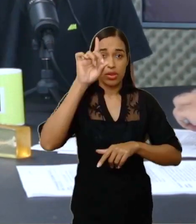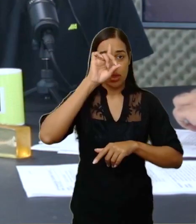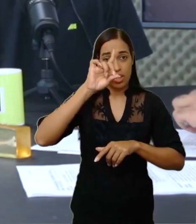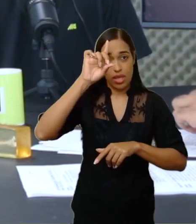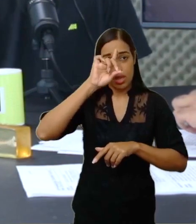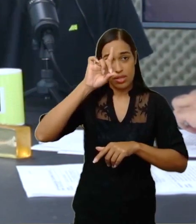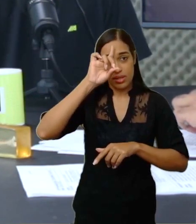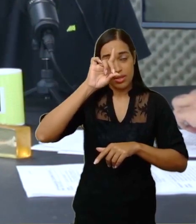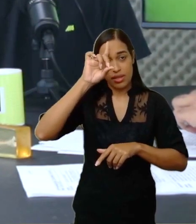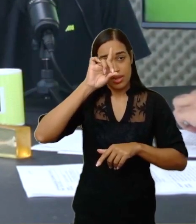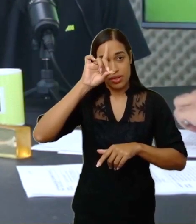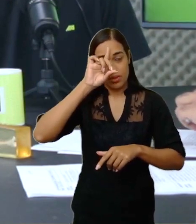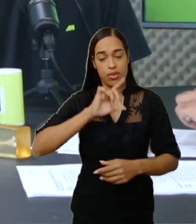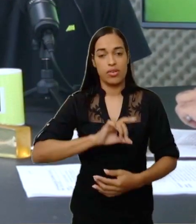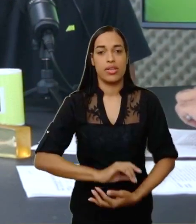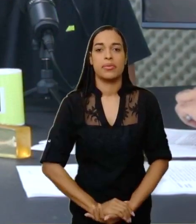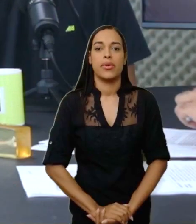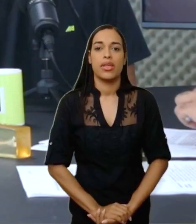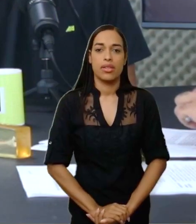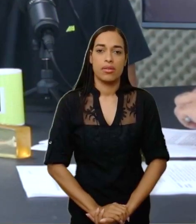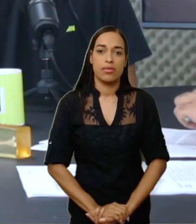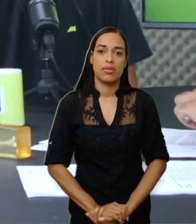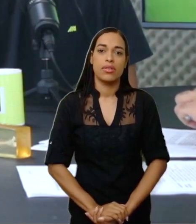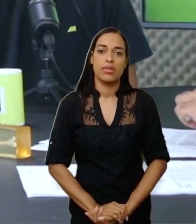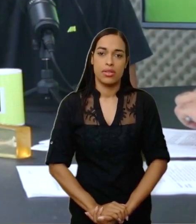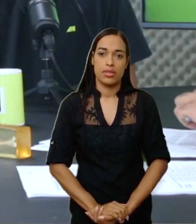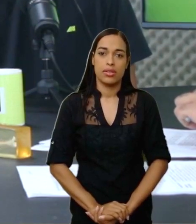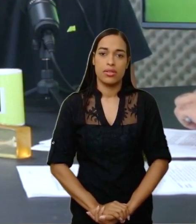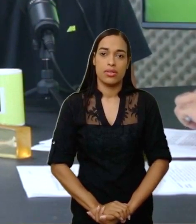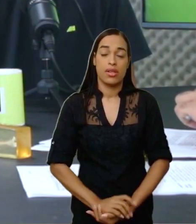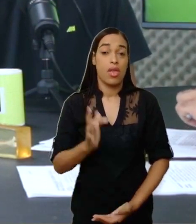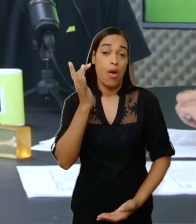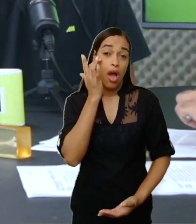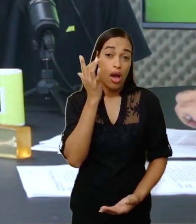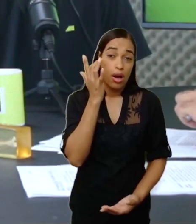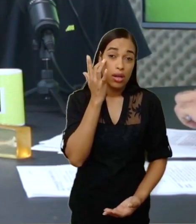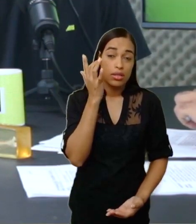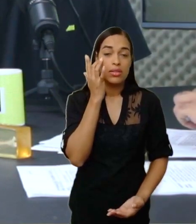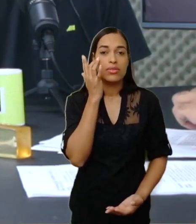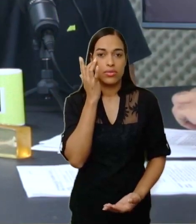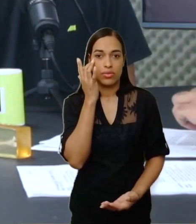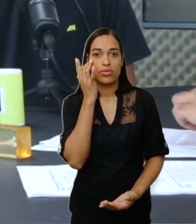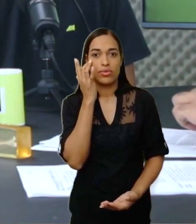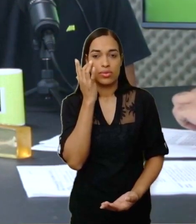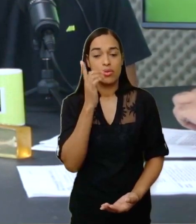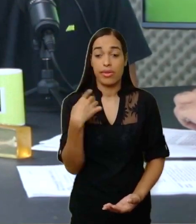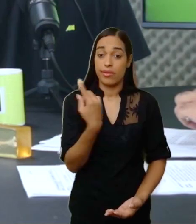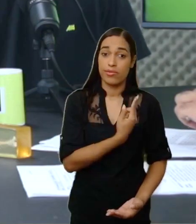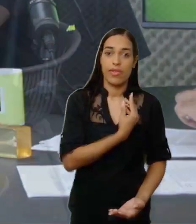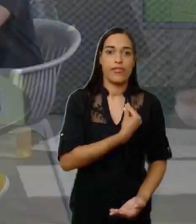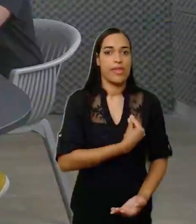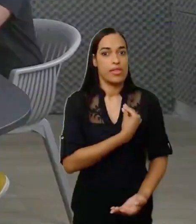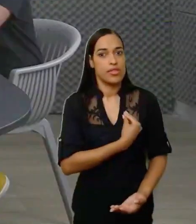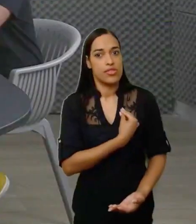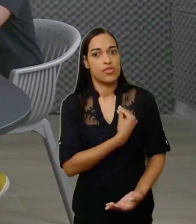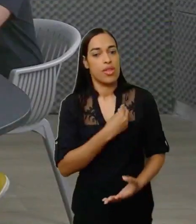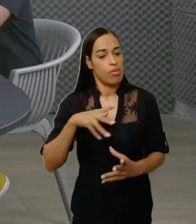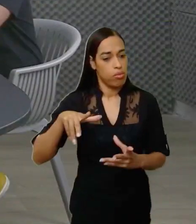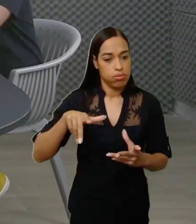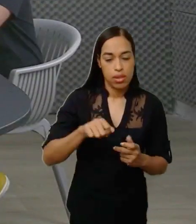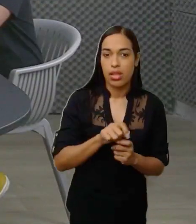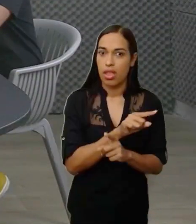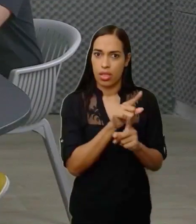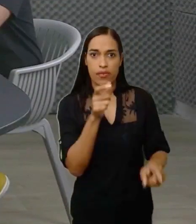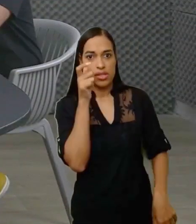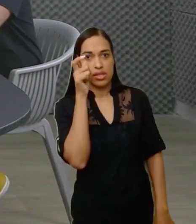está atrasado há alguns anos, né? E muito provavelmente a gente vai existir em um planeta que não vai ser interessante para a